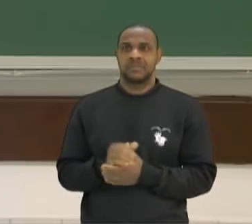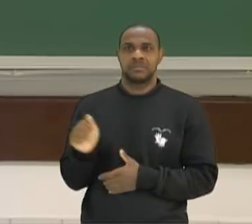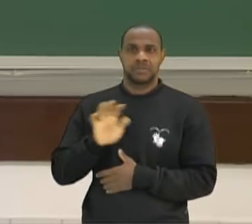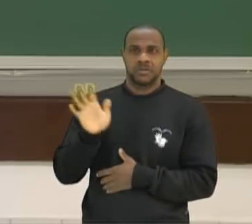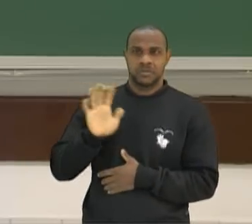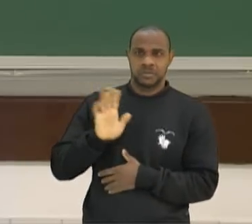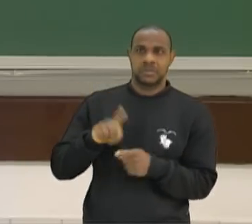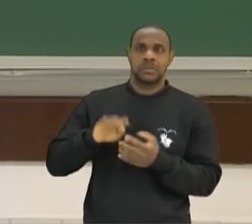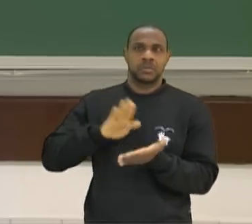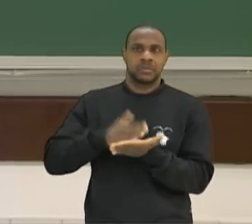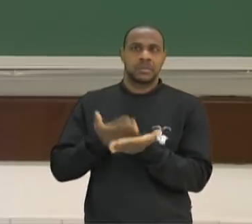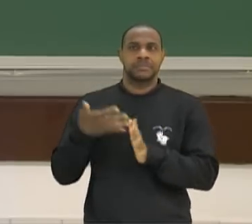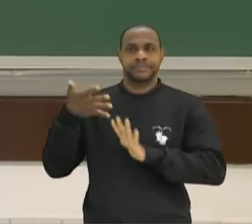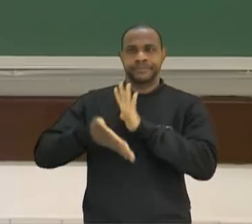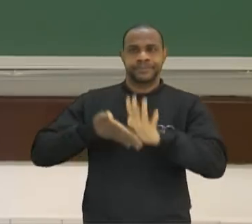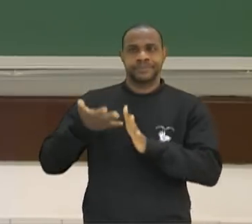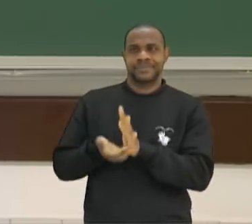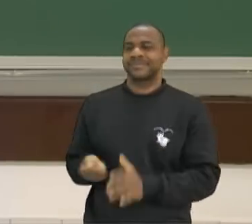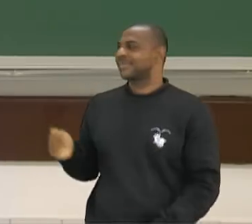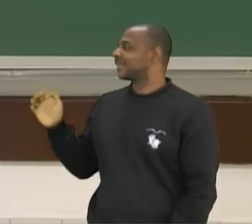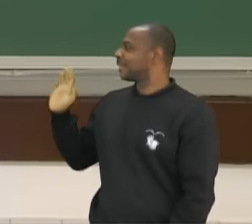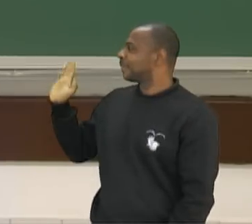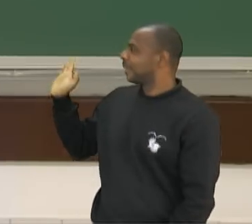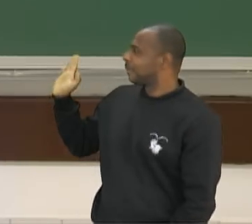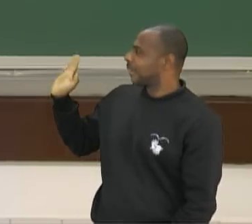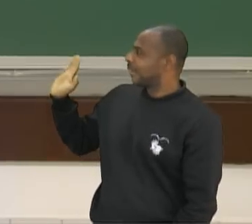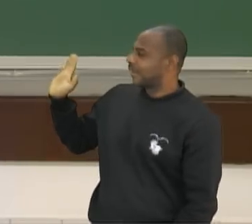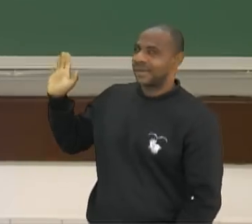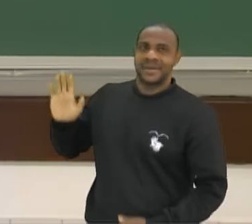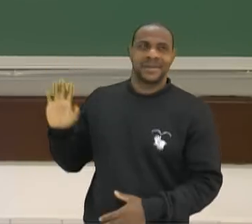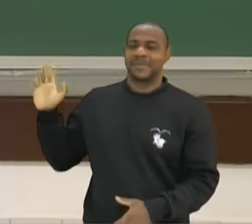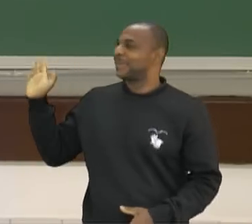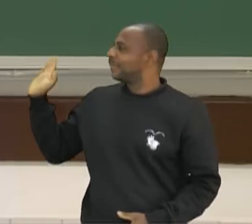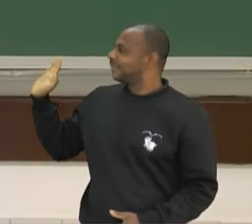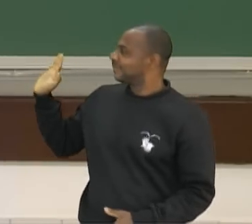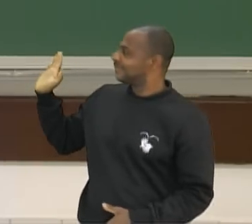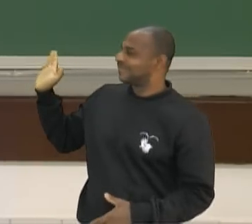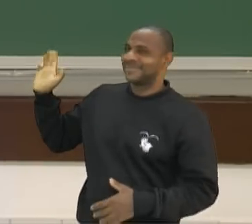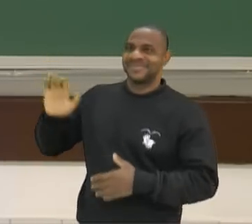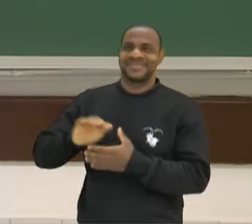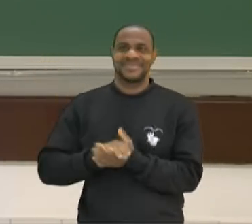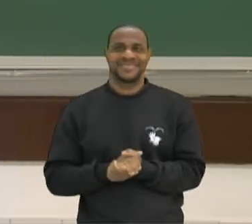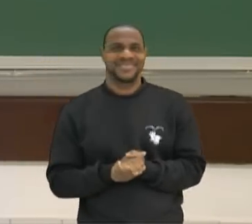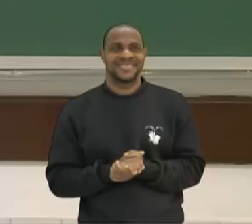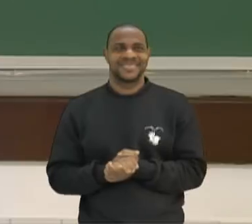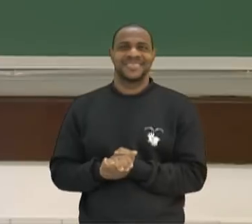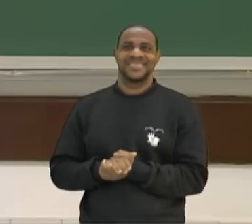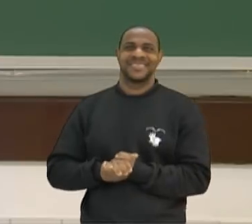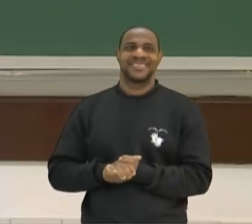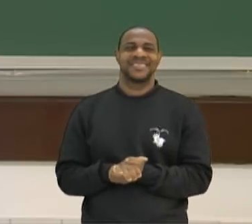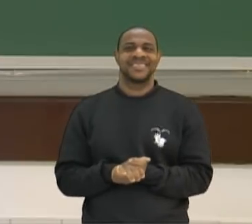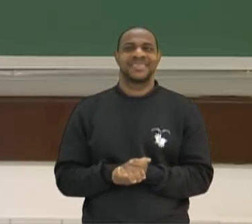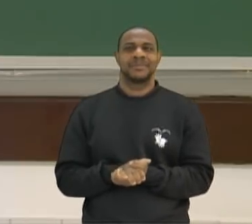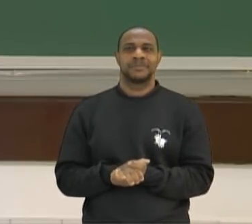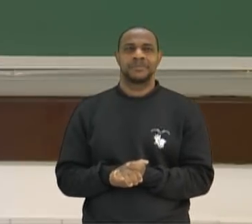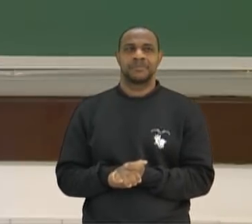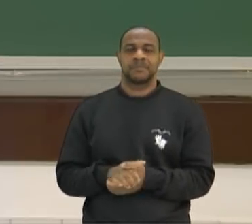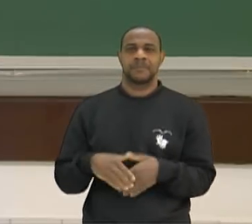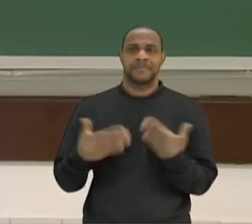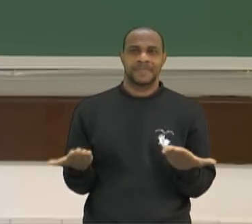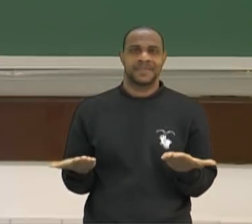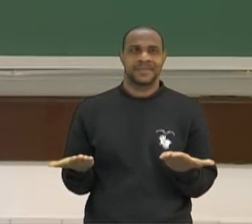nosso intérprete de Libras, Val. Say bye-bye for the students, Val. Bye-bye.